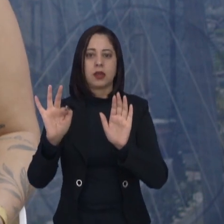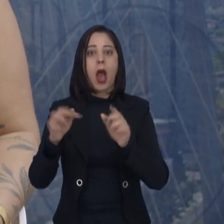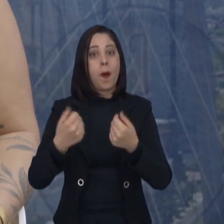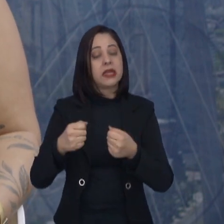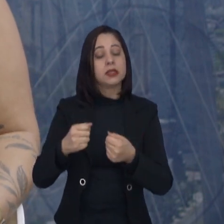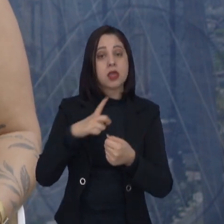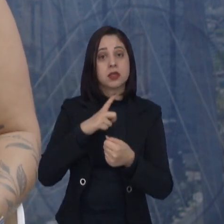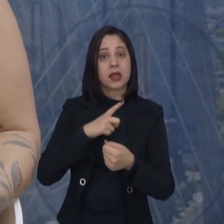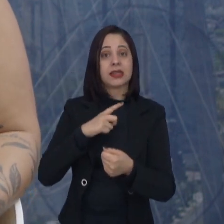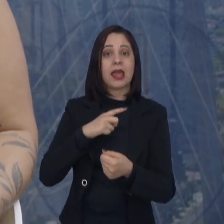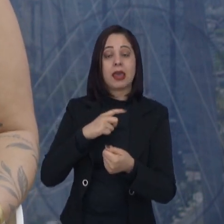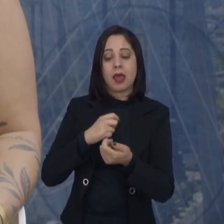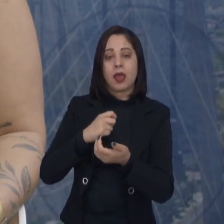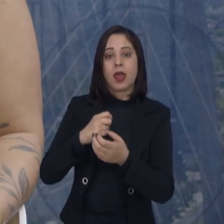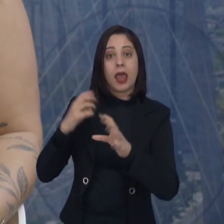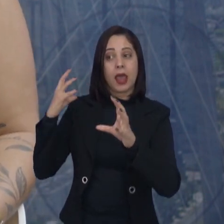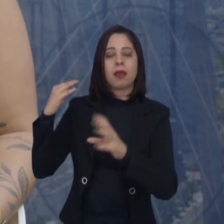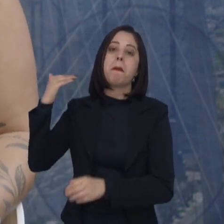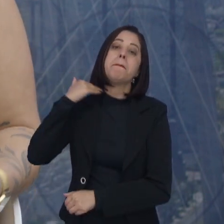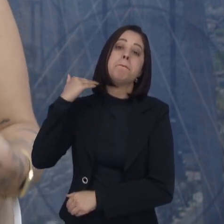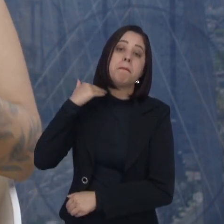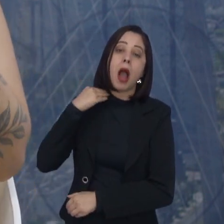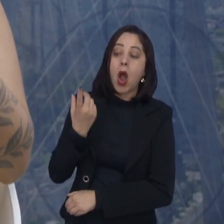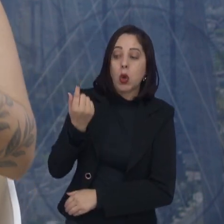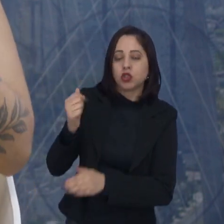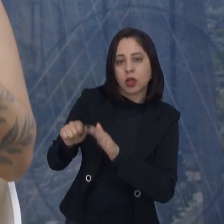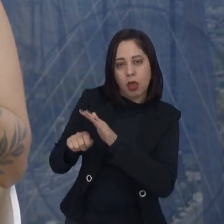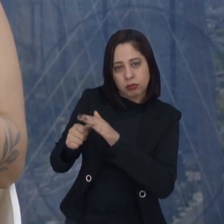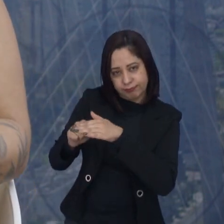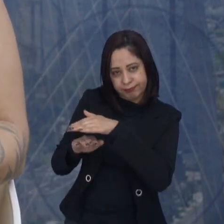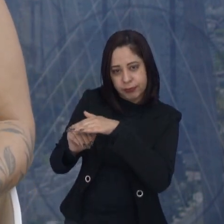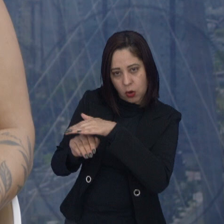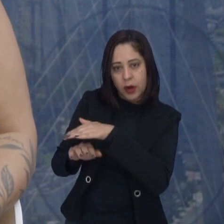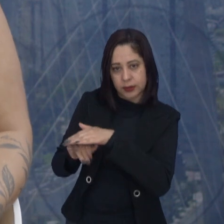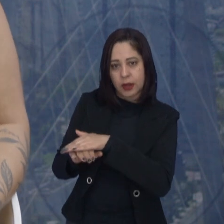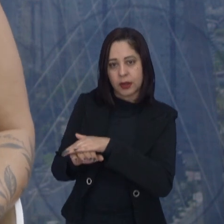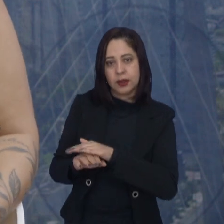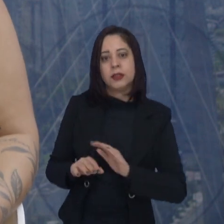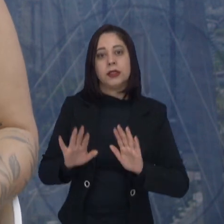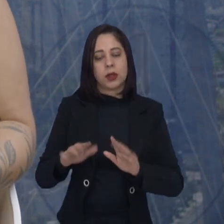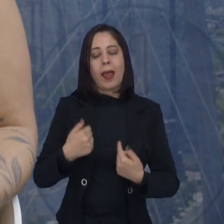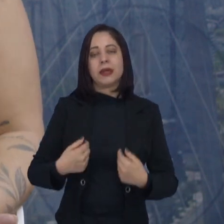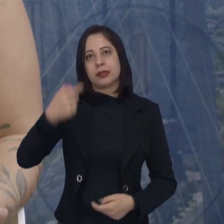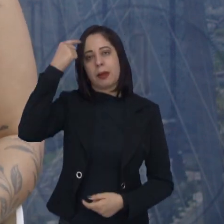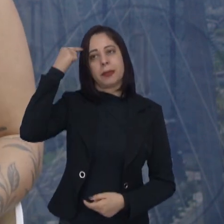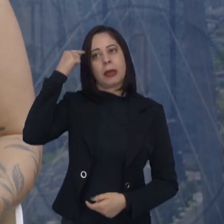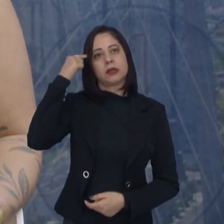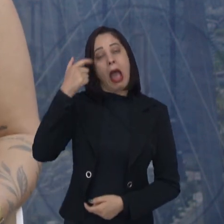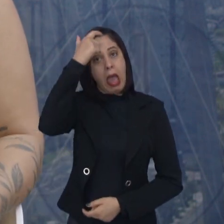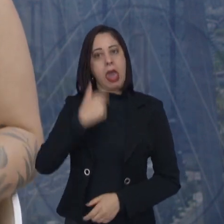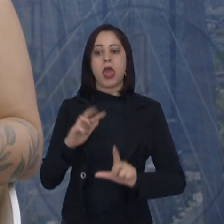jurídica. Então, todo esse processo entra muito na assessoria ou nessa cabeça, esse objetivo de sou um influenciador profissional e quero me destacar,